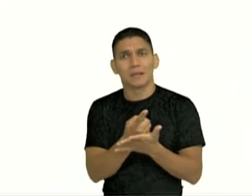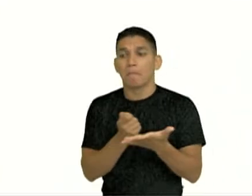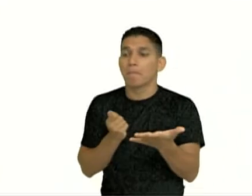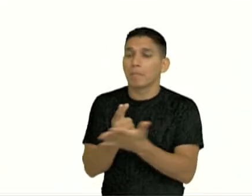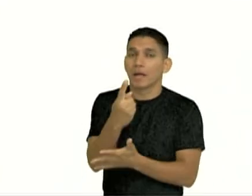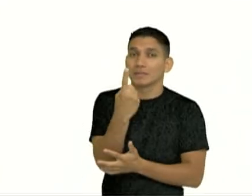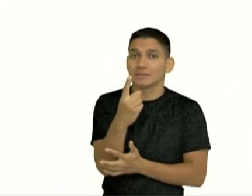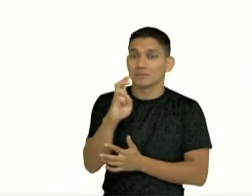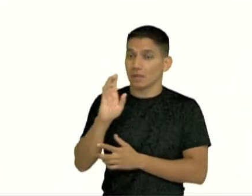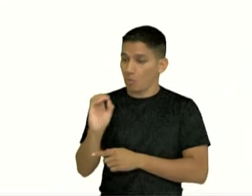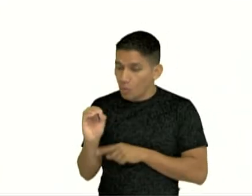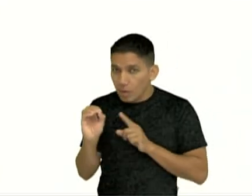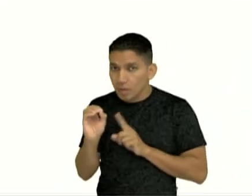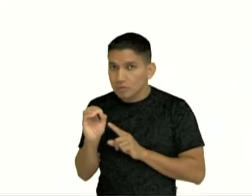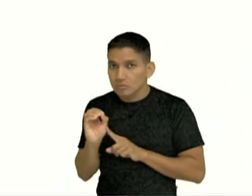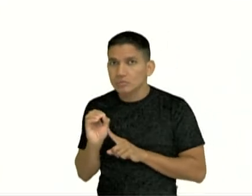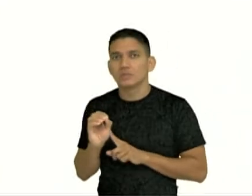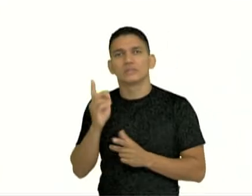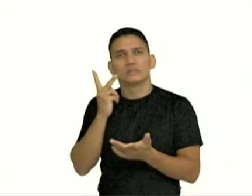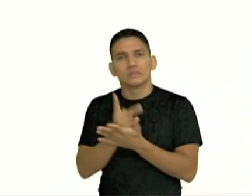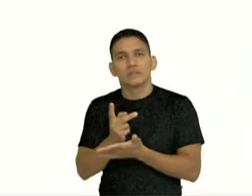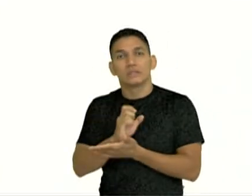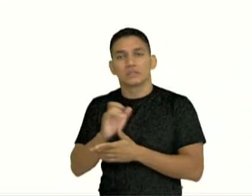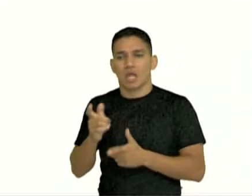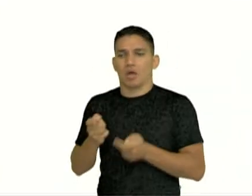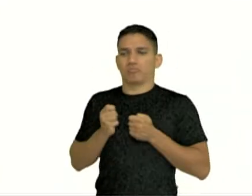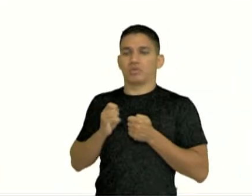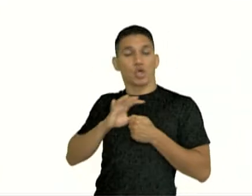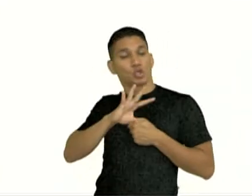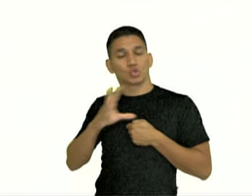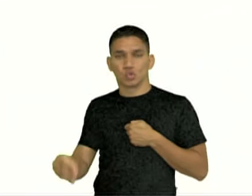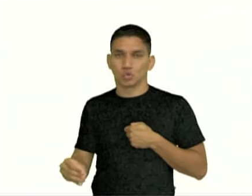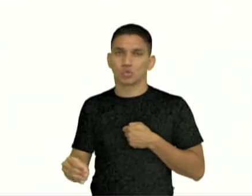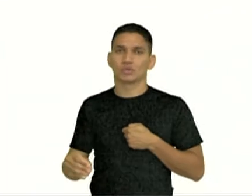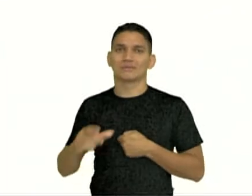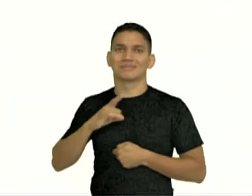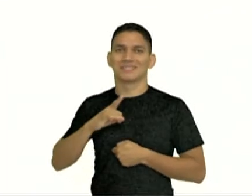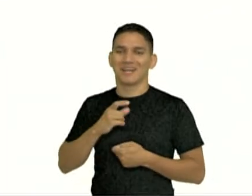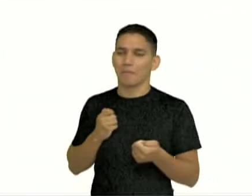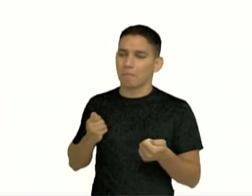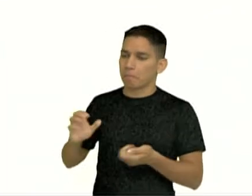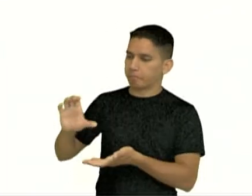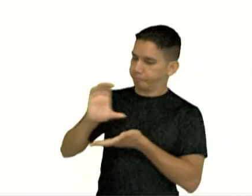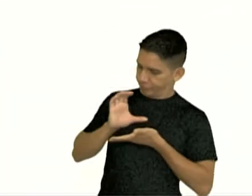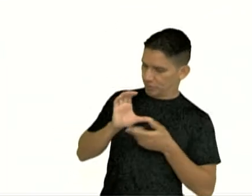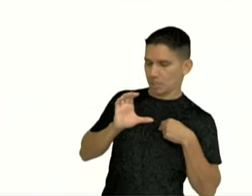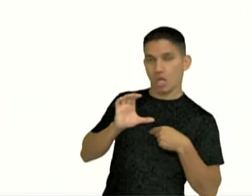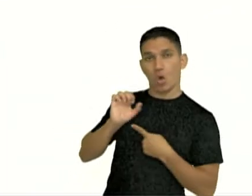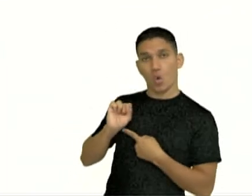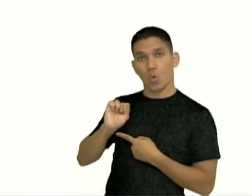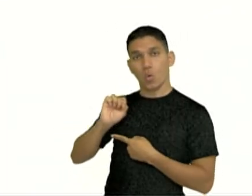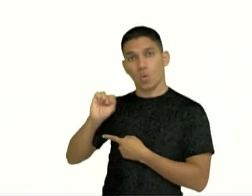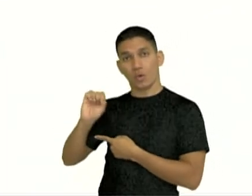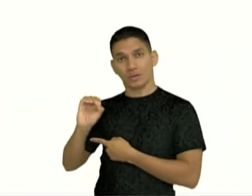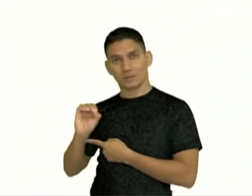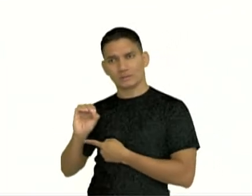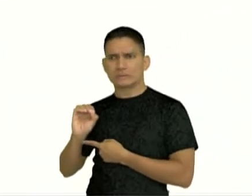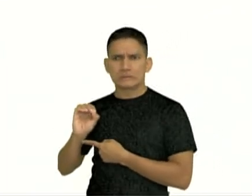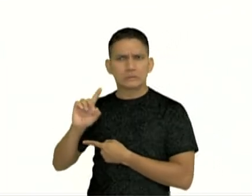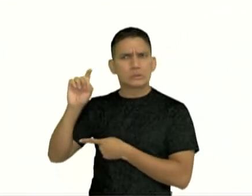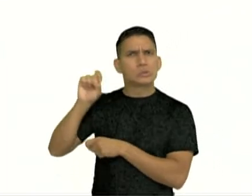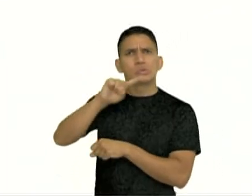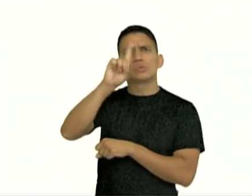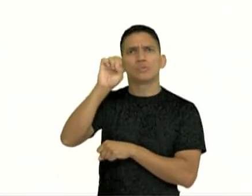150. Todas as despesas que ele tem, e ele recebe 880. Será que ele vai